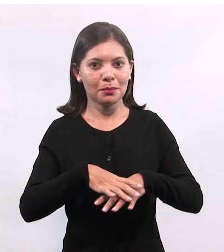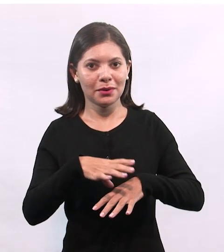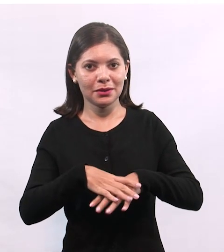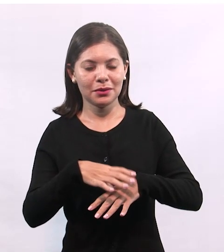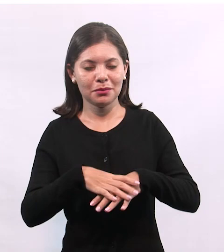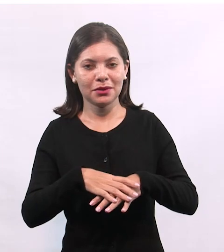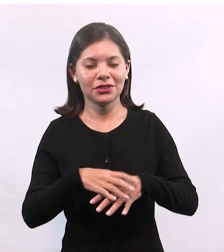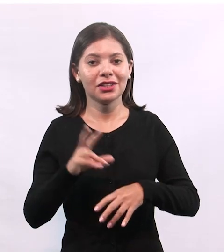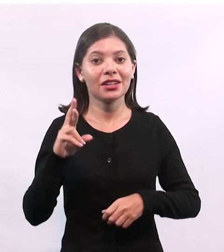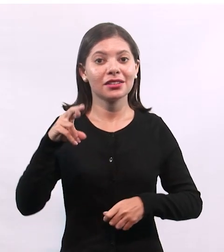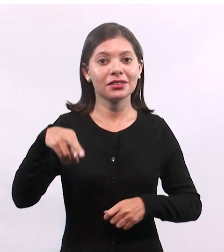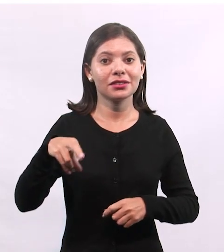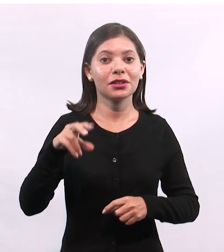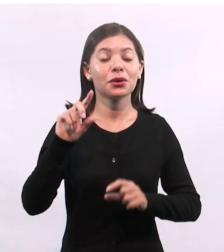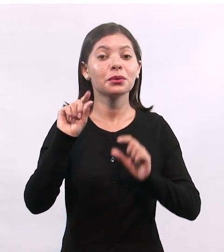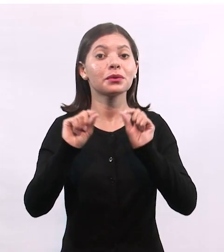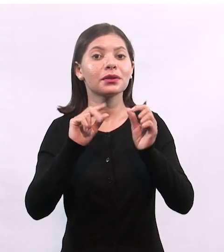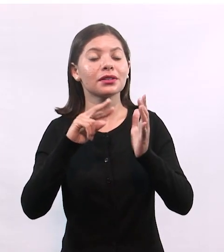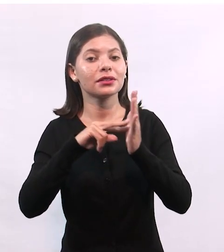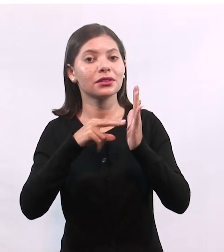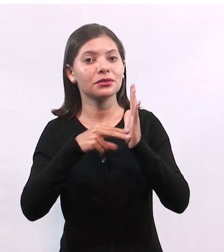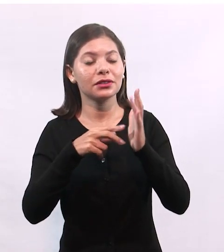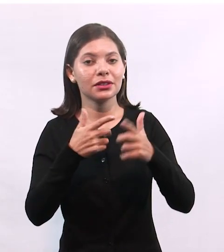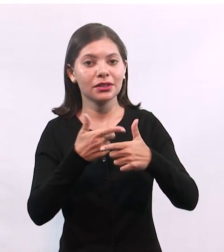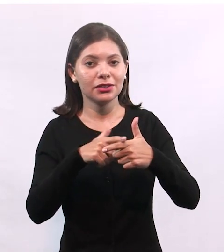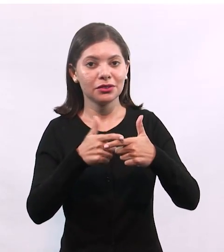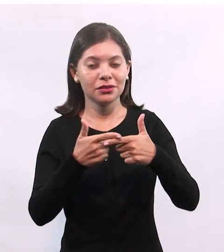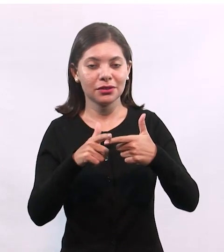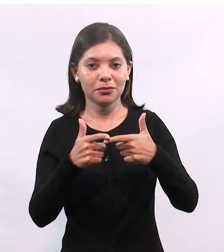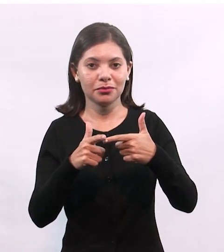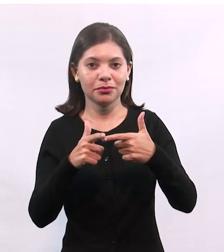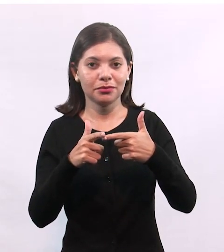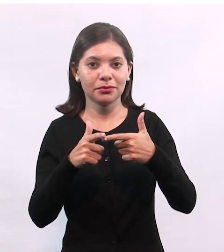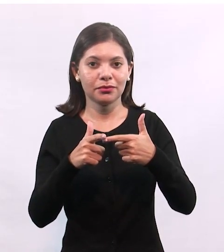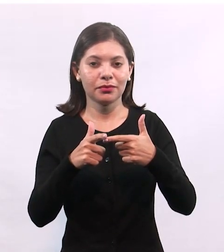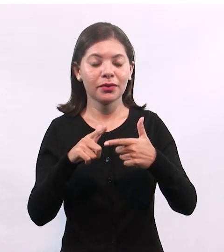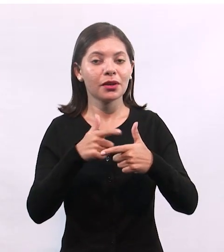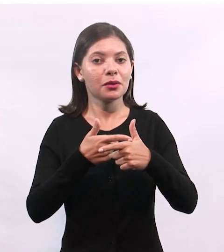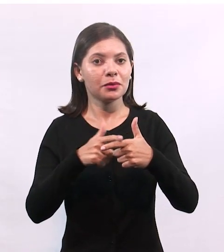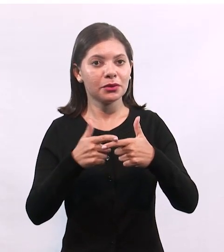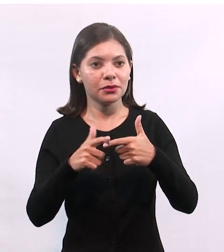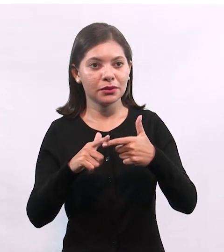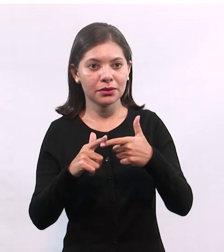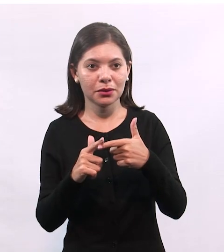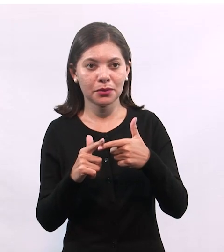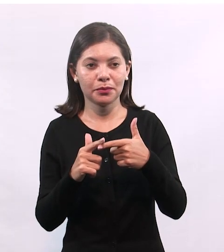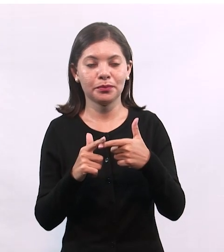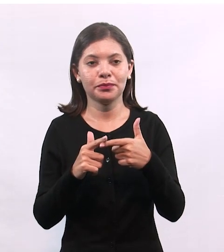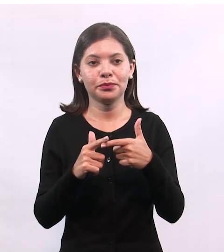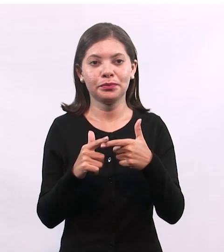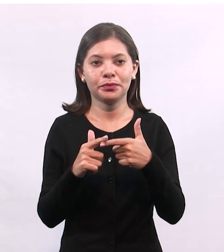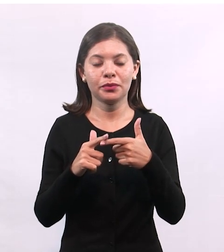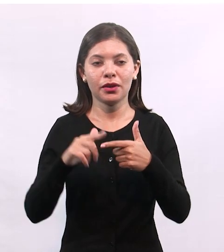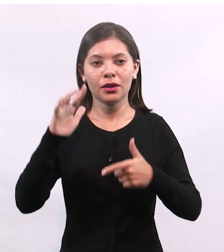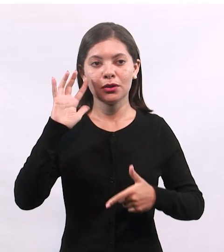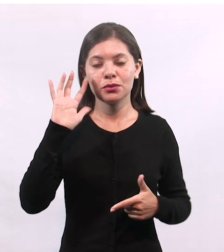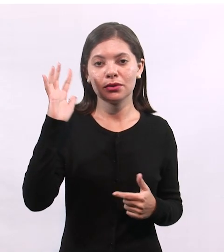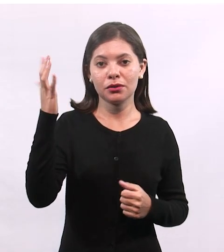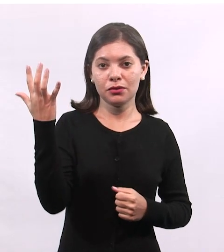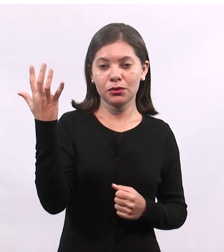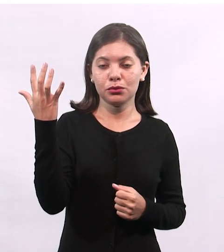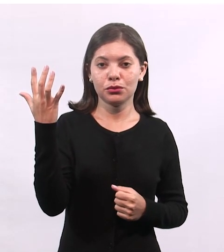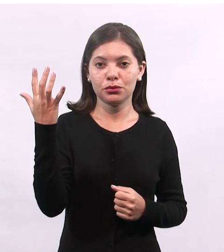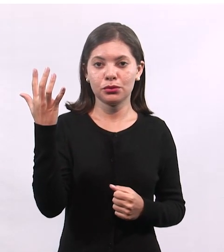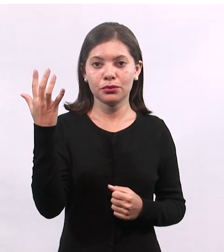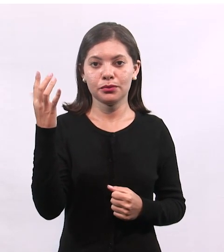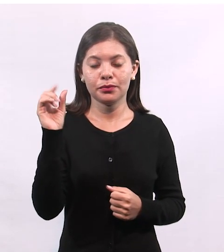matemática toda vez que a gente fala de razão a gente está falando de uma divisão e vai ser uma divisão entre os casos que são favoráveis ou